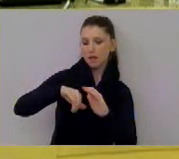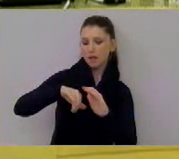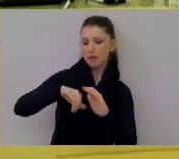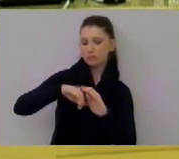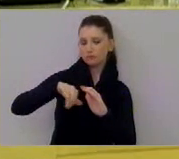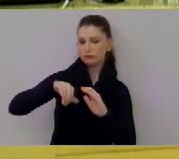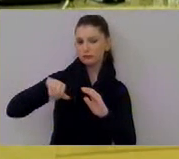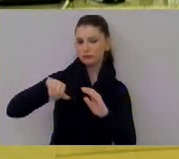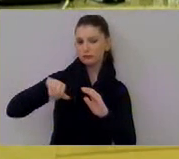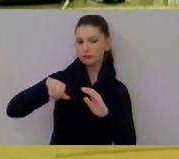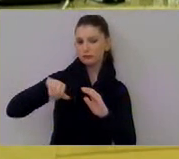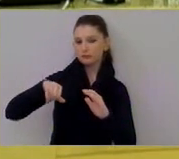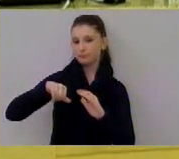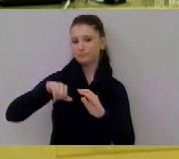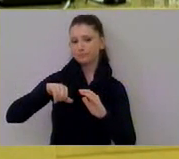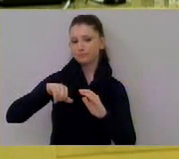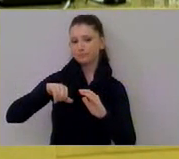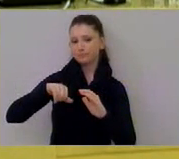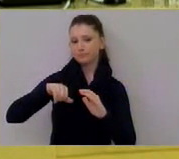Porém,